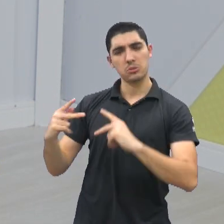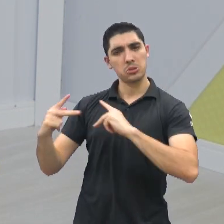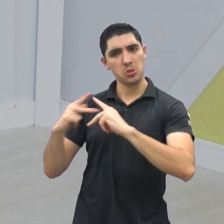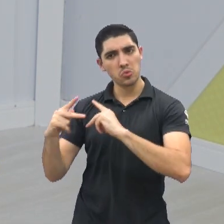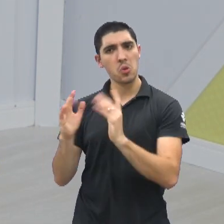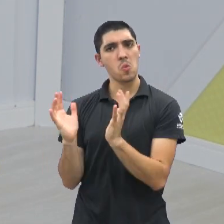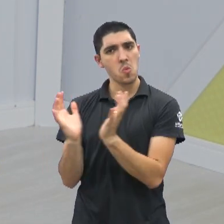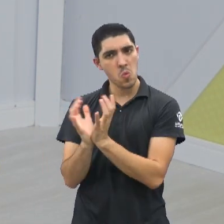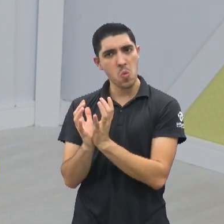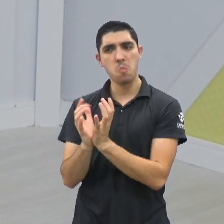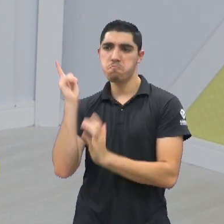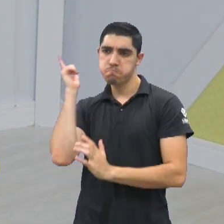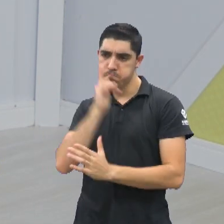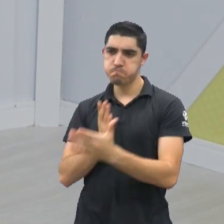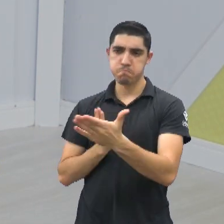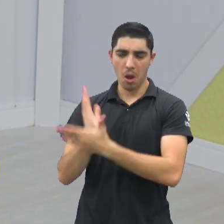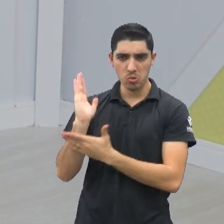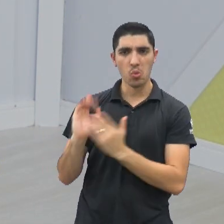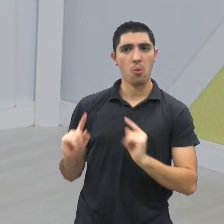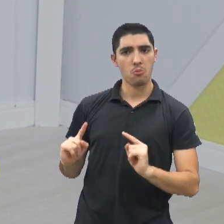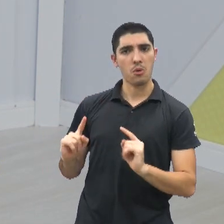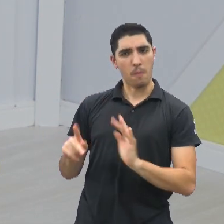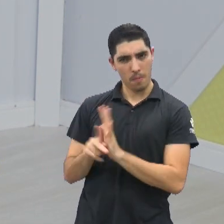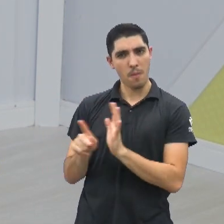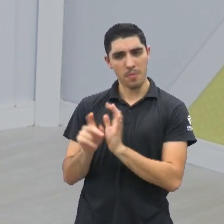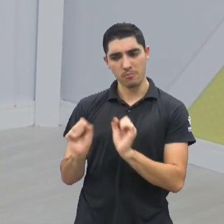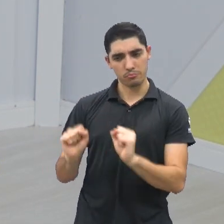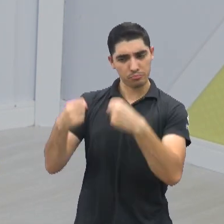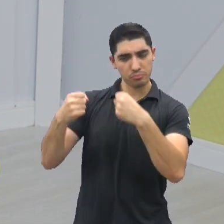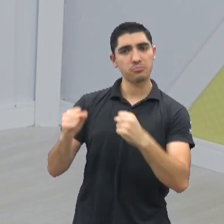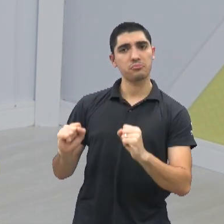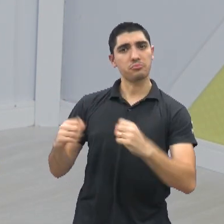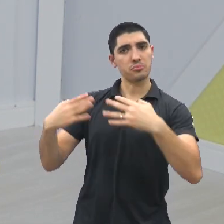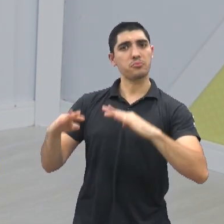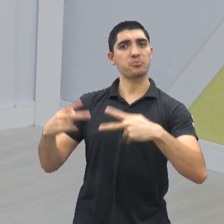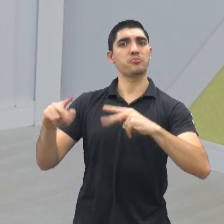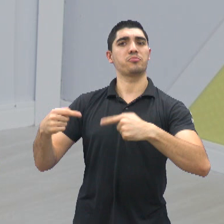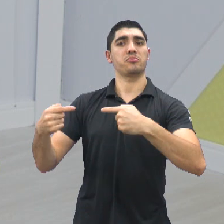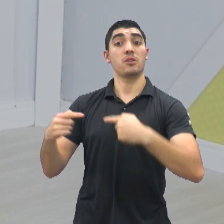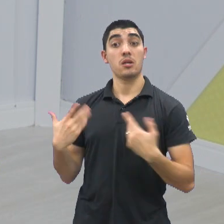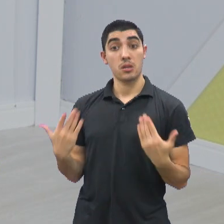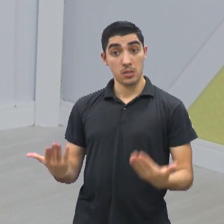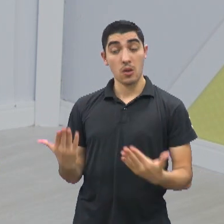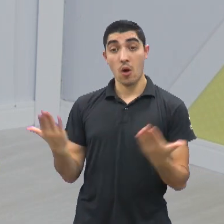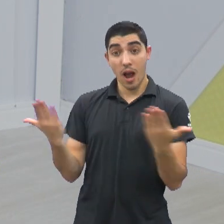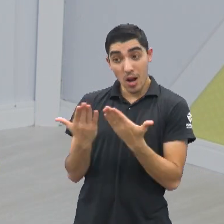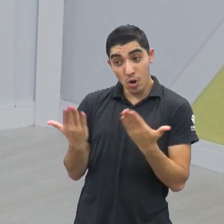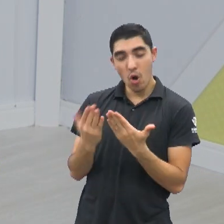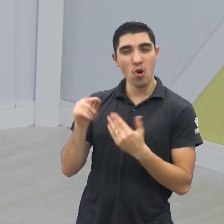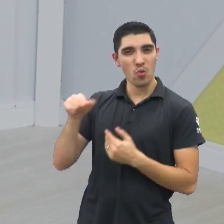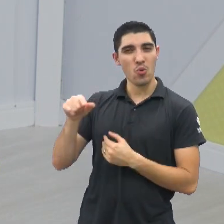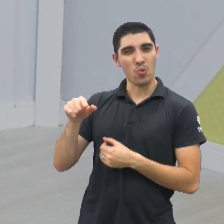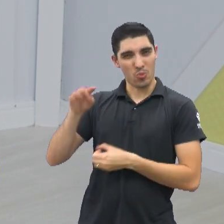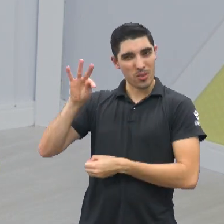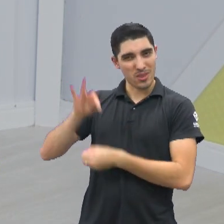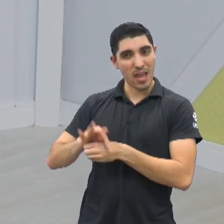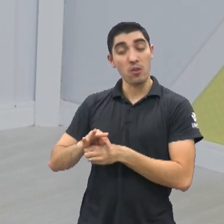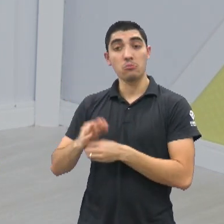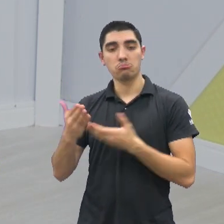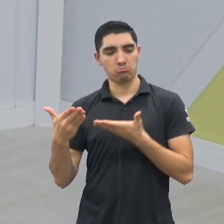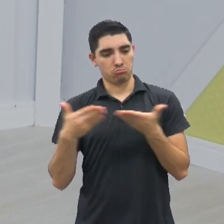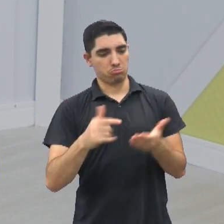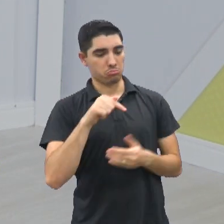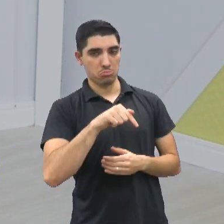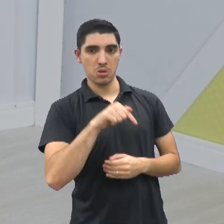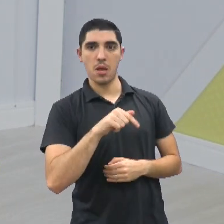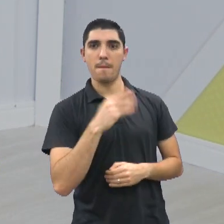classificaram para os play-offs do Campeonato Paulista Mas agora ele tá retornando tá defendendo as cores do Botafogo mas demonstrou um grande respeito